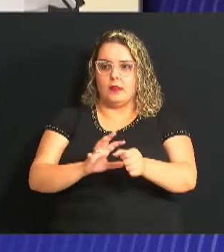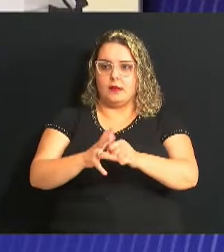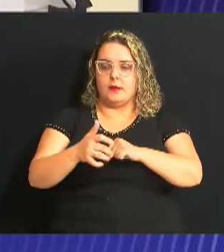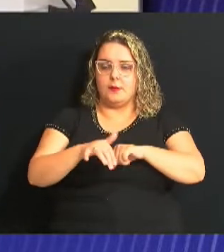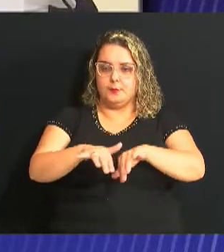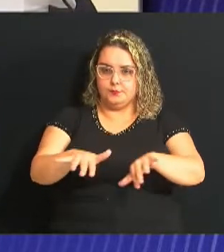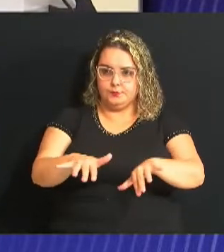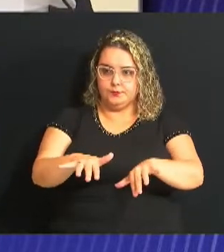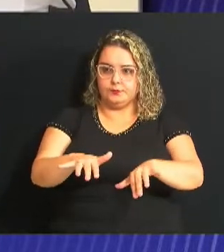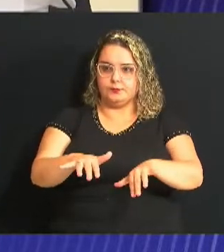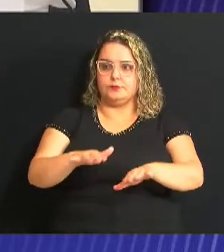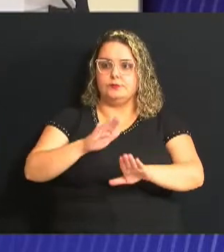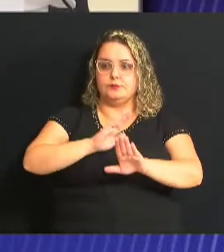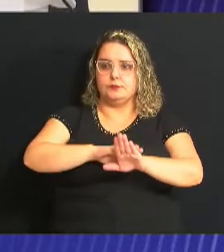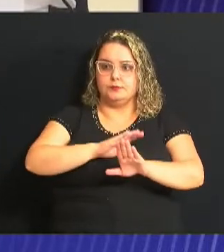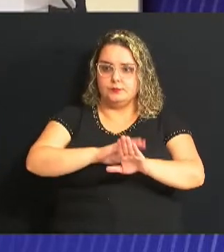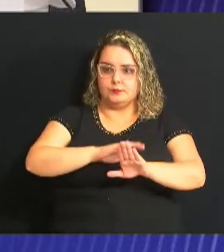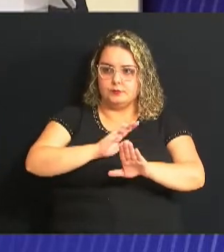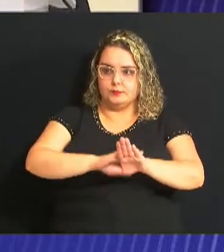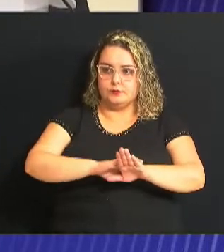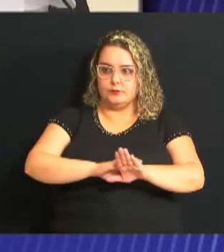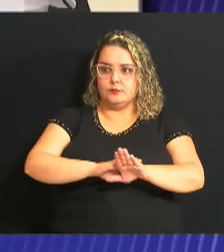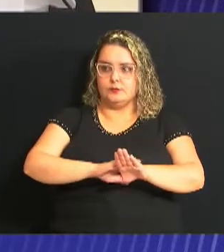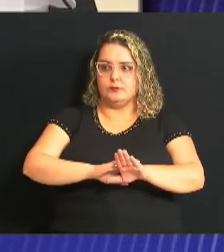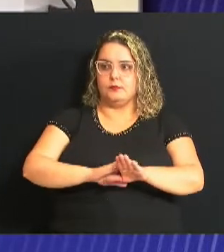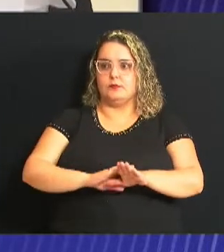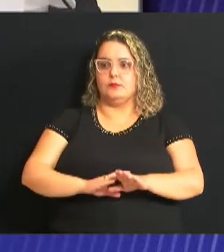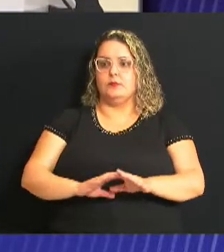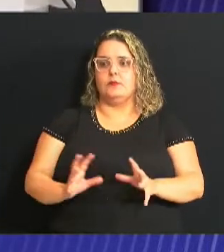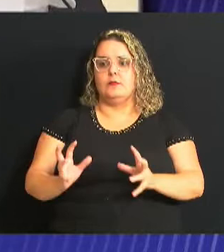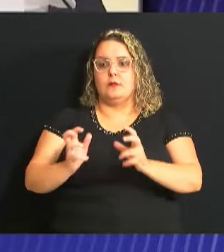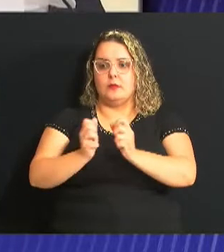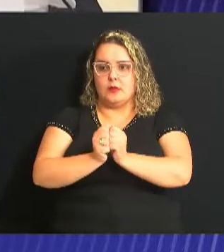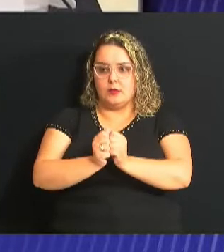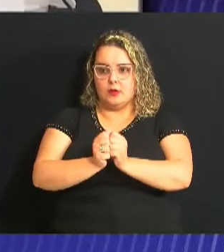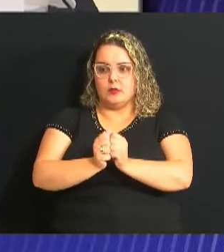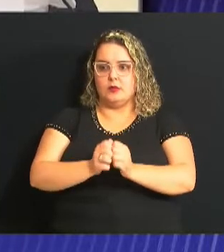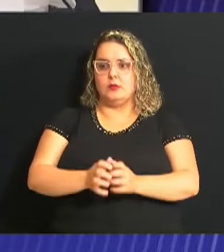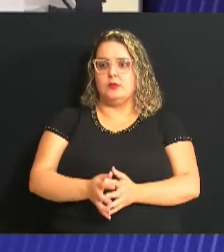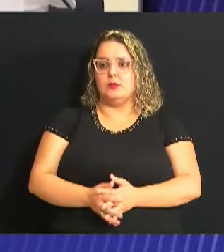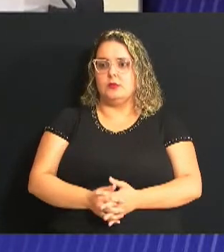pandêmico atuou, se reuniu,